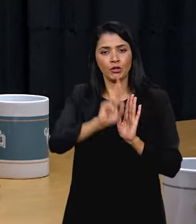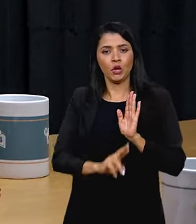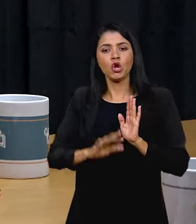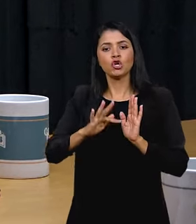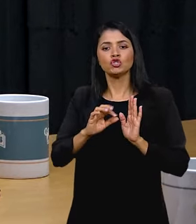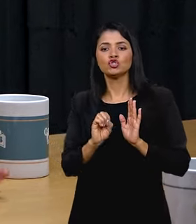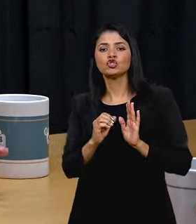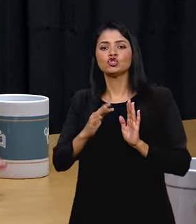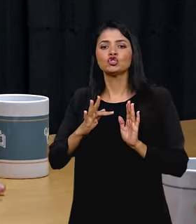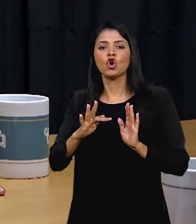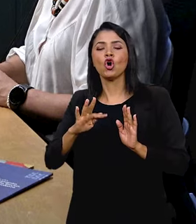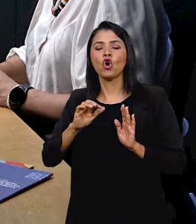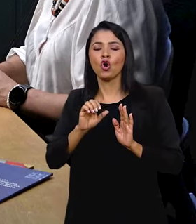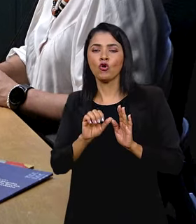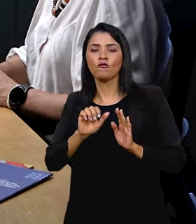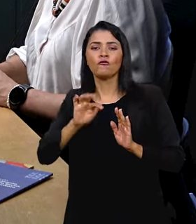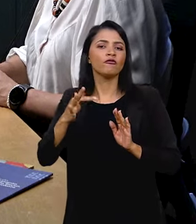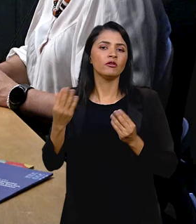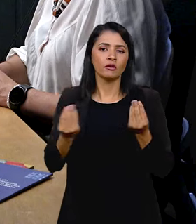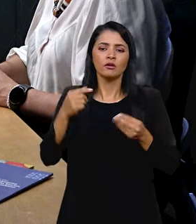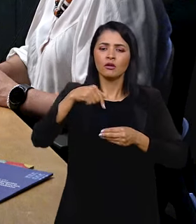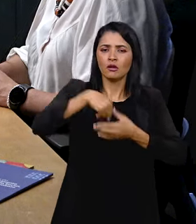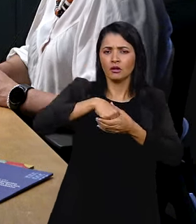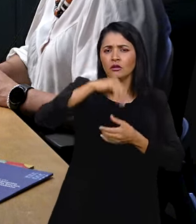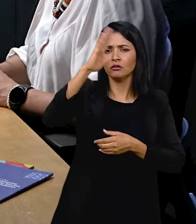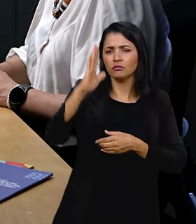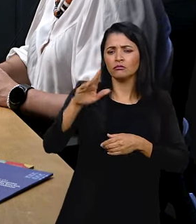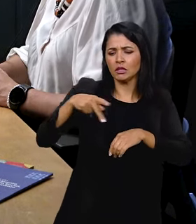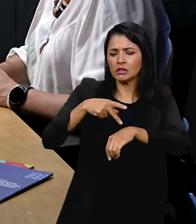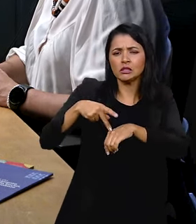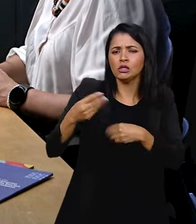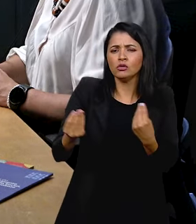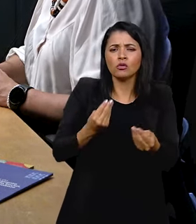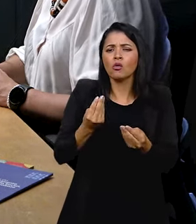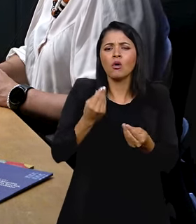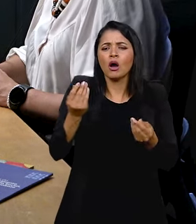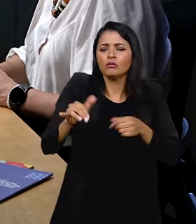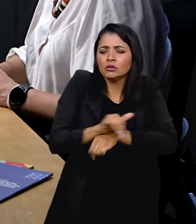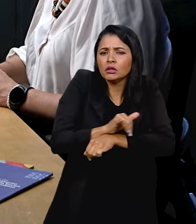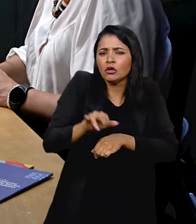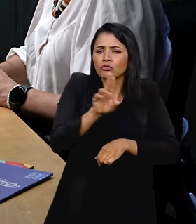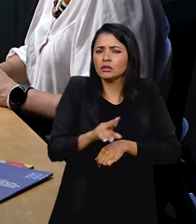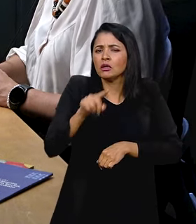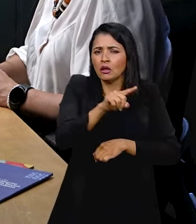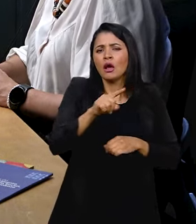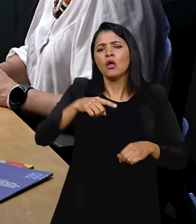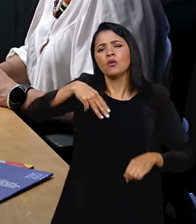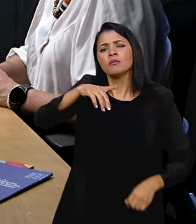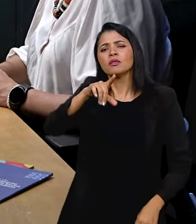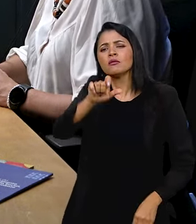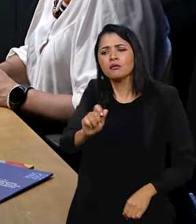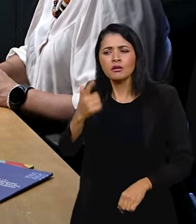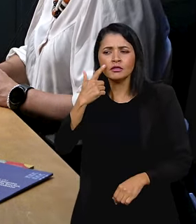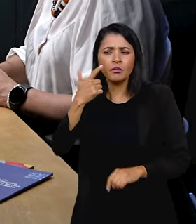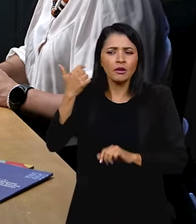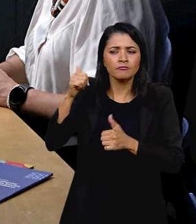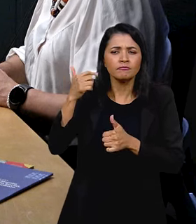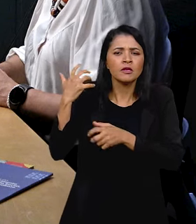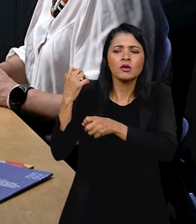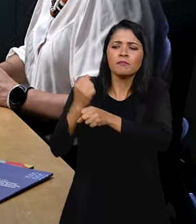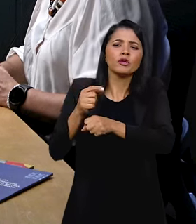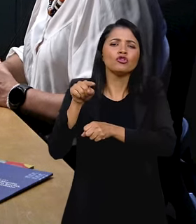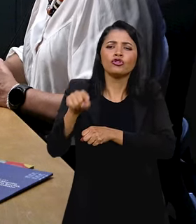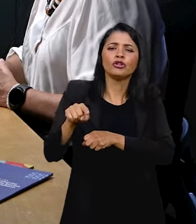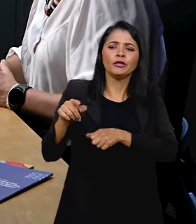como a gente falou e no Brasil quais são os instrumentos utilizados lá no MDS Ah para para essa medição da insegurança